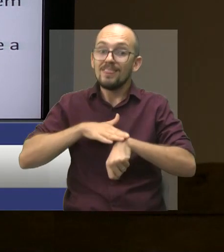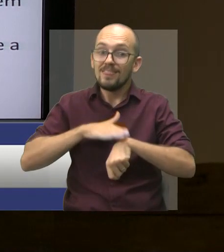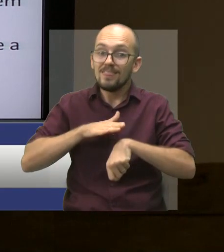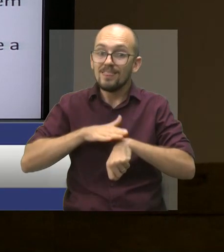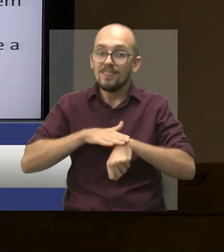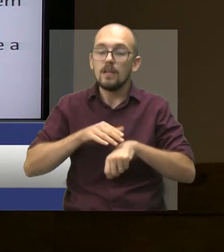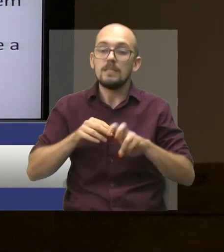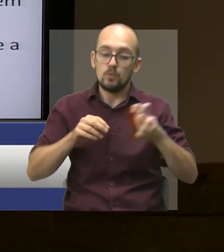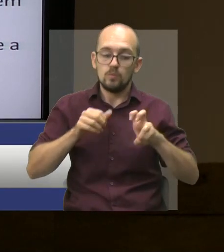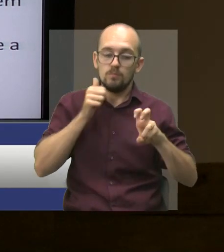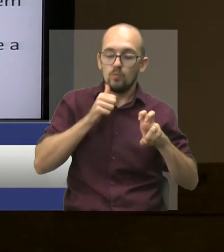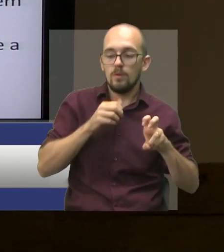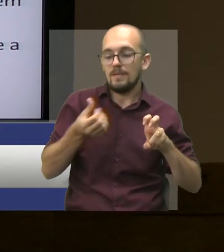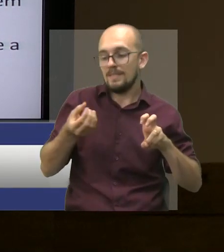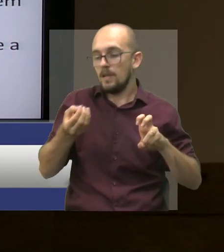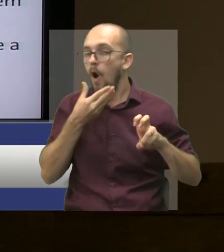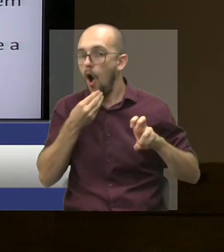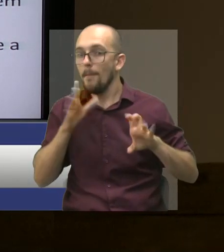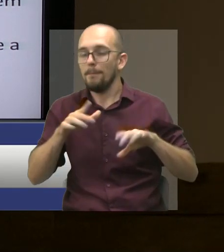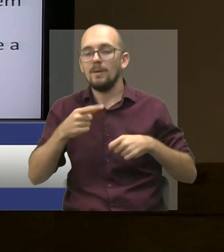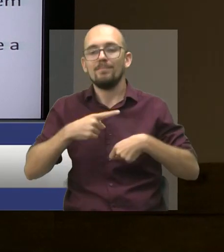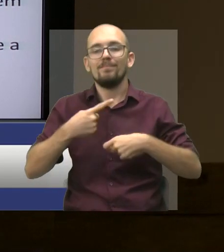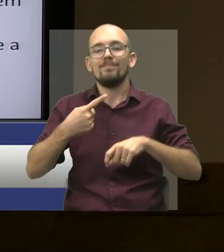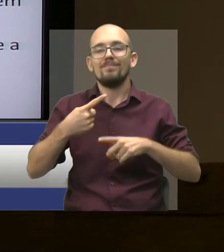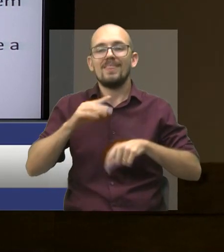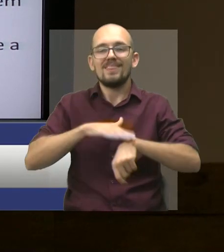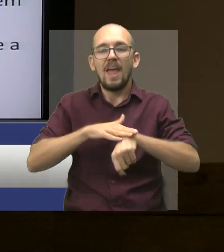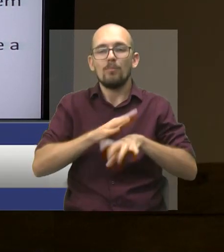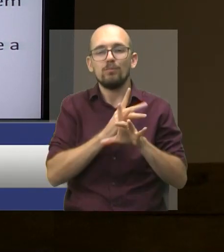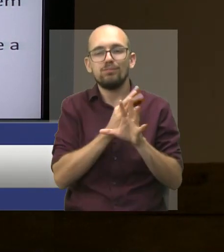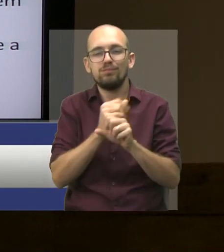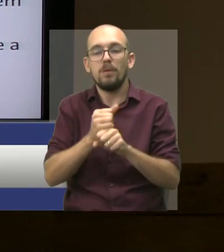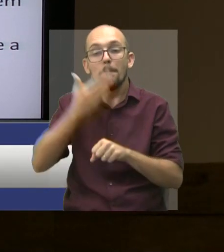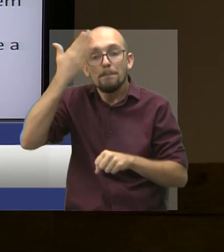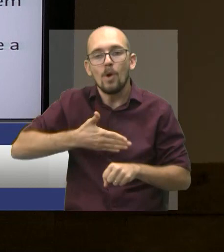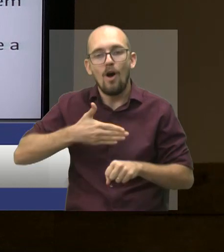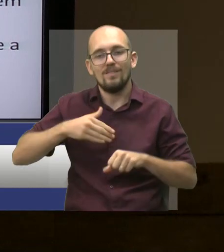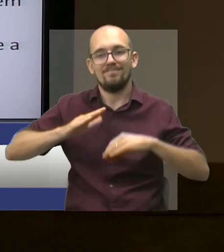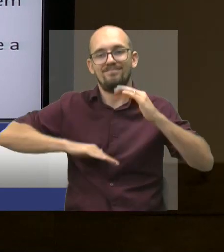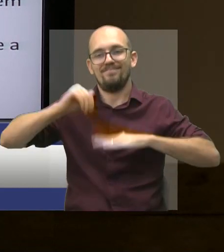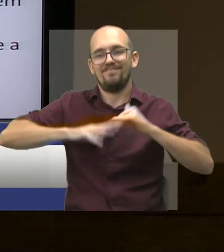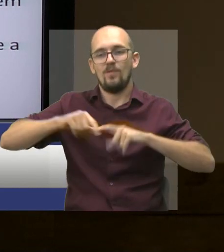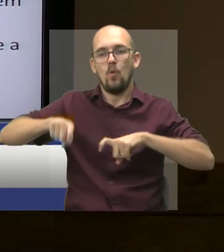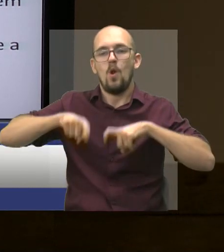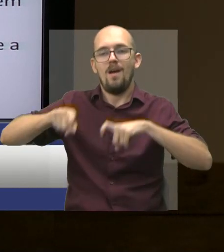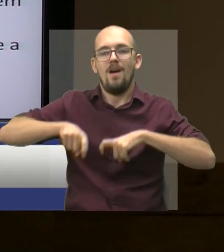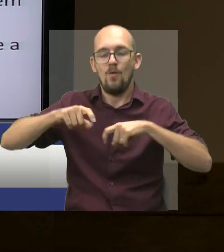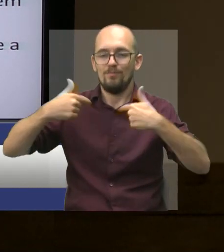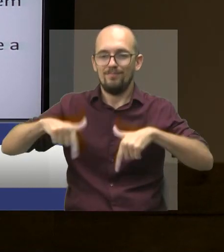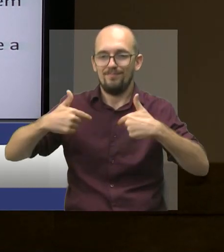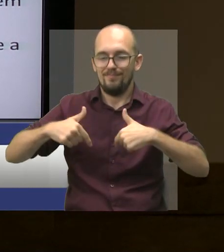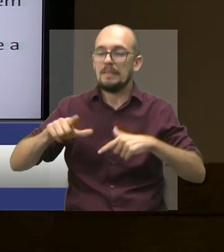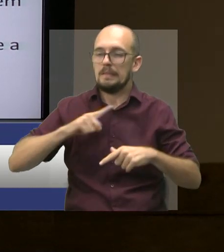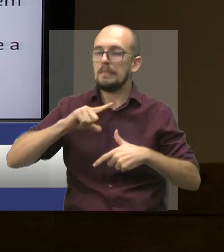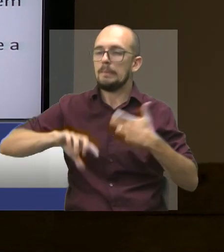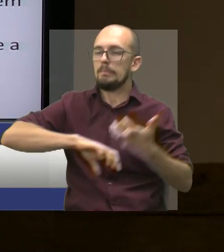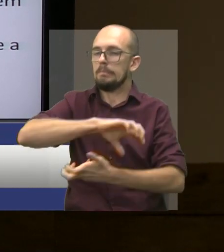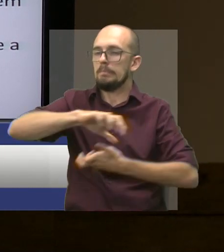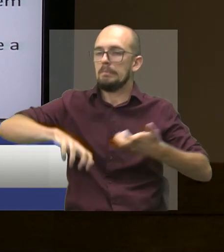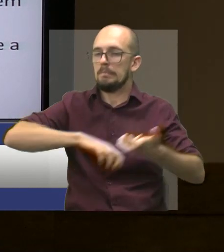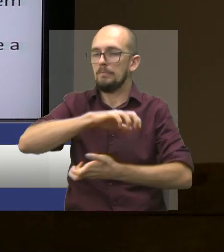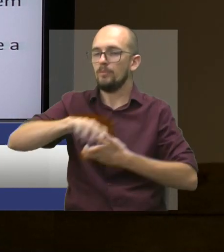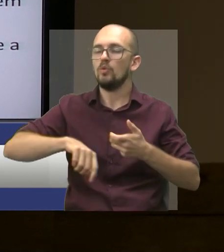de atividade rural. Muita polêmica em relação à contribuição deste tipo de